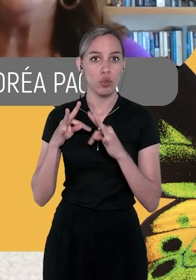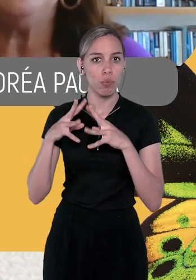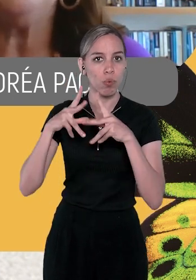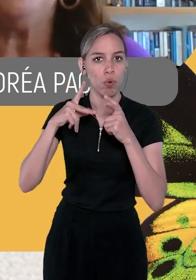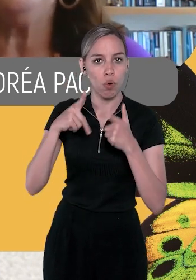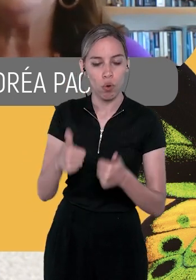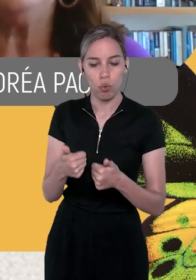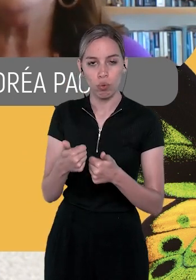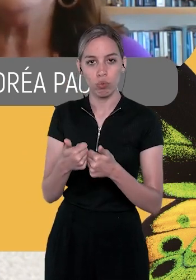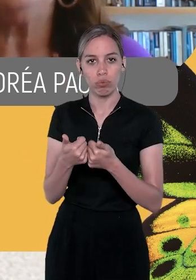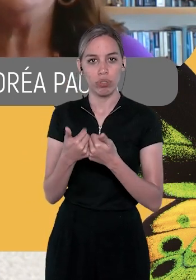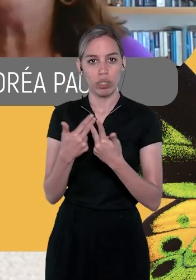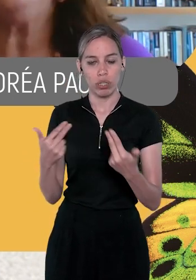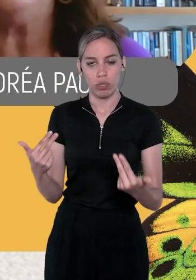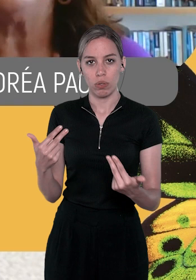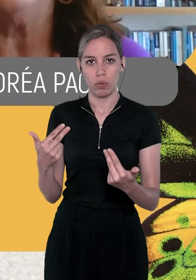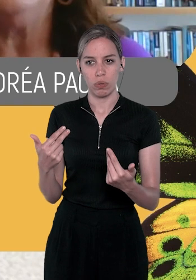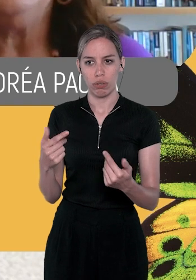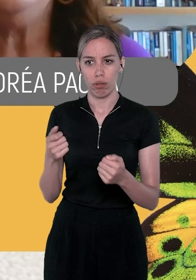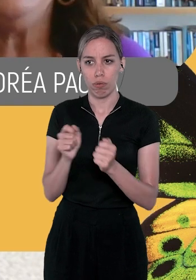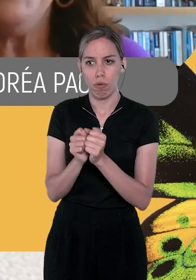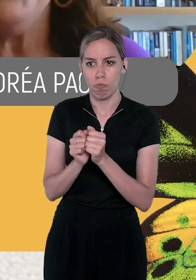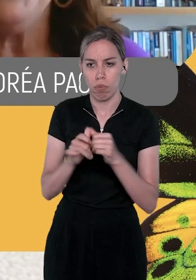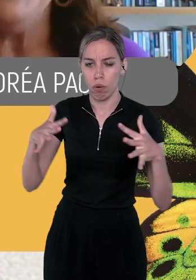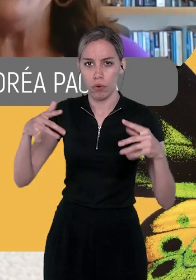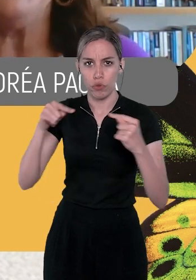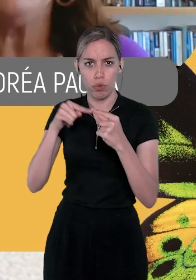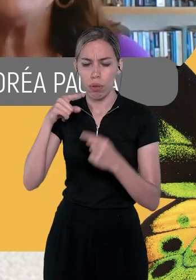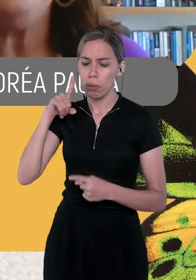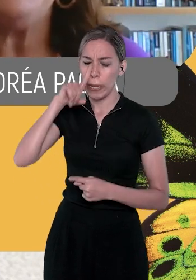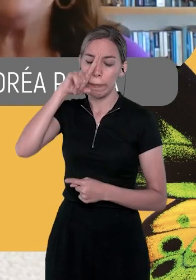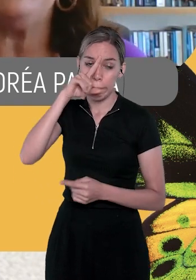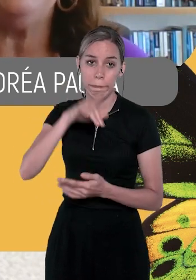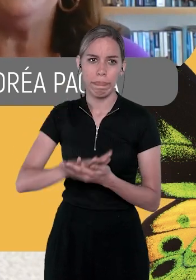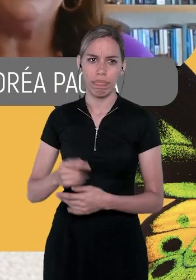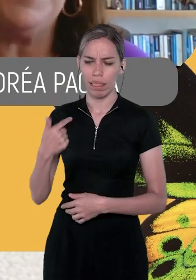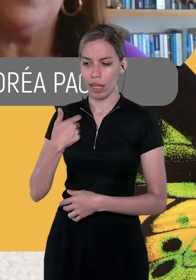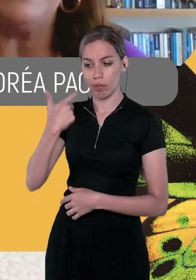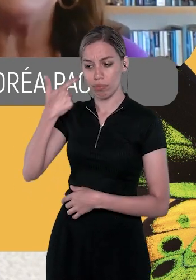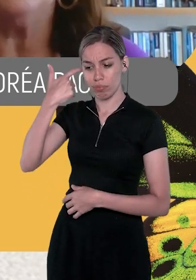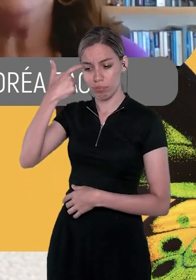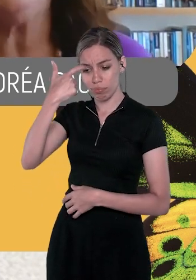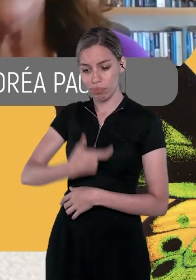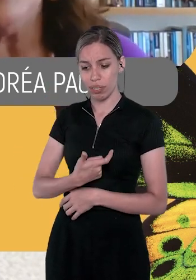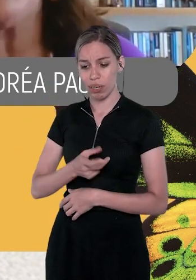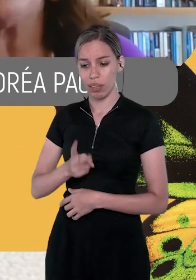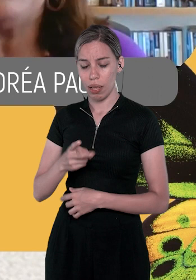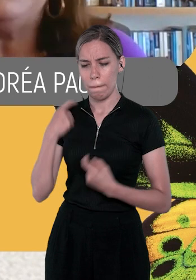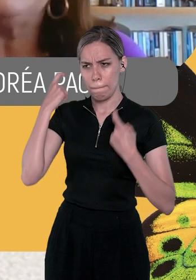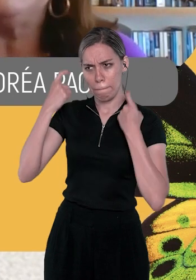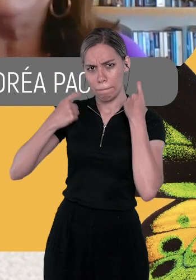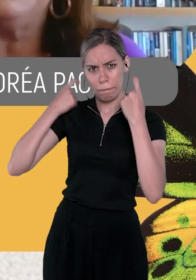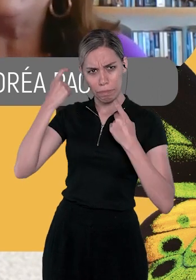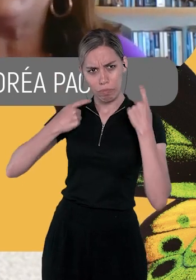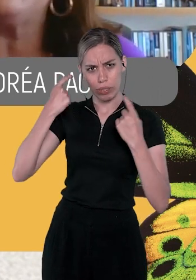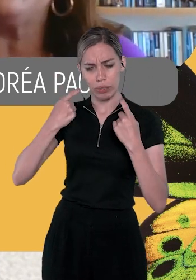emergiram de uma forma muito violenta. E eu, que sempre tive uma preocupação muito grande, isso